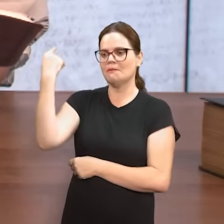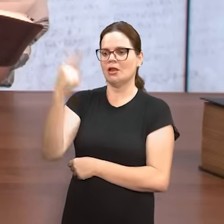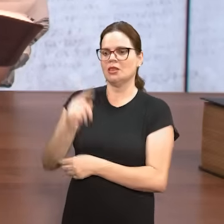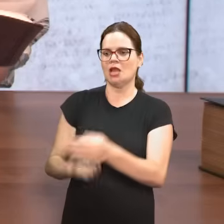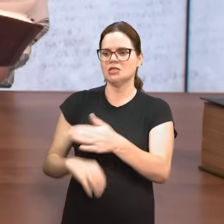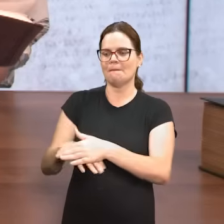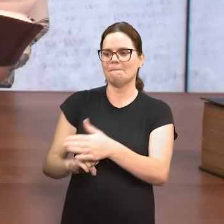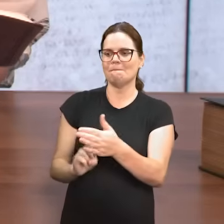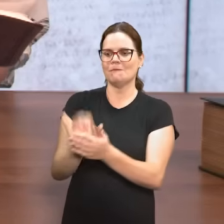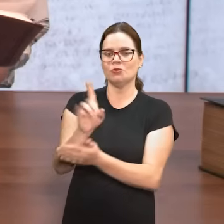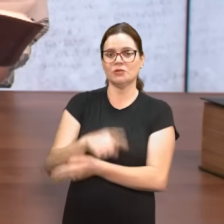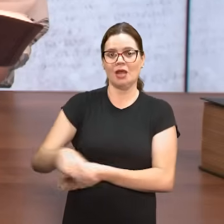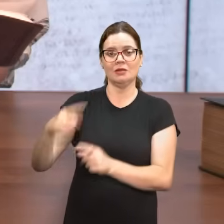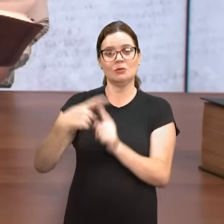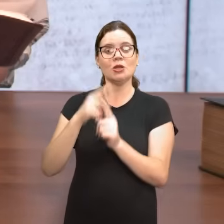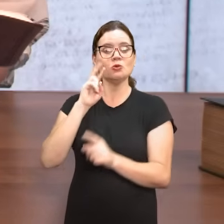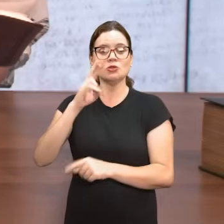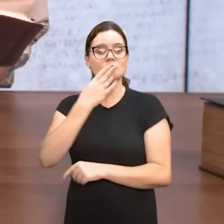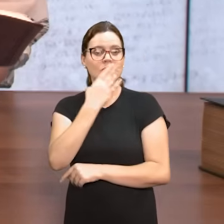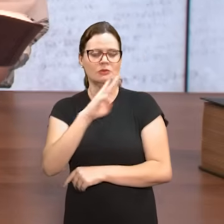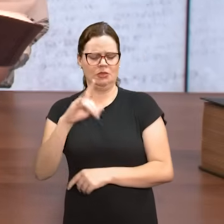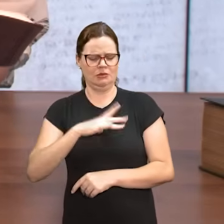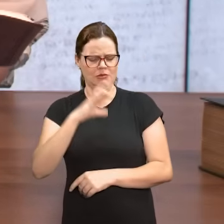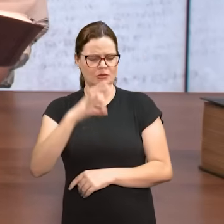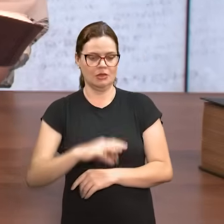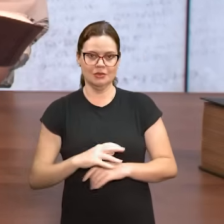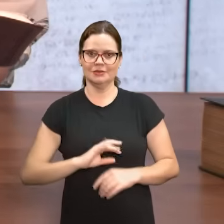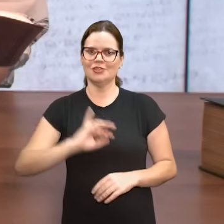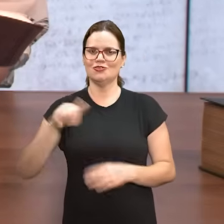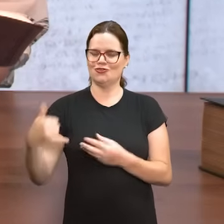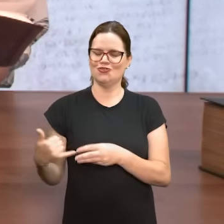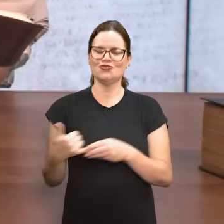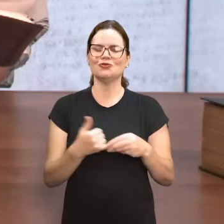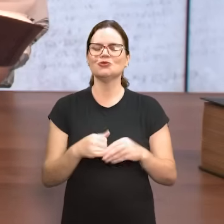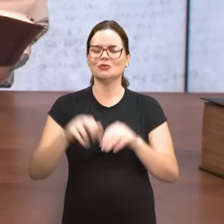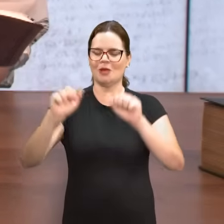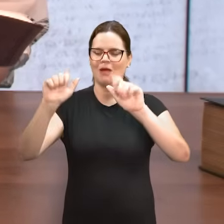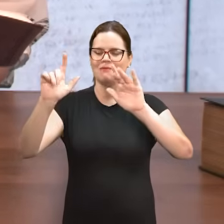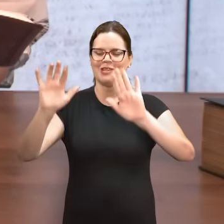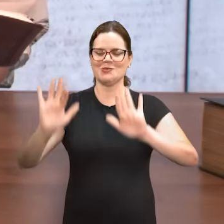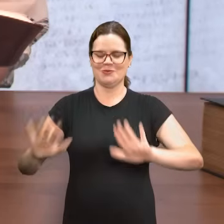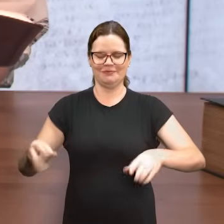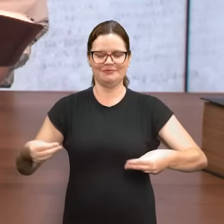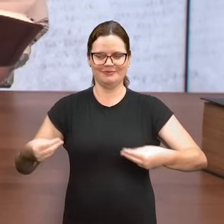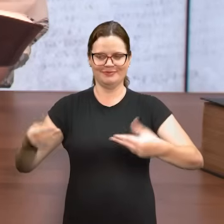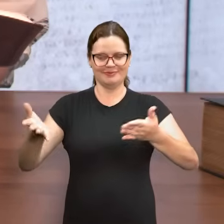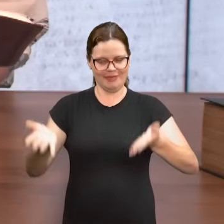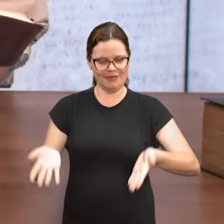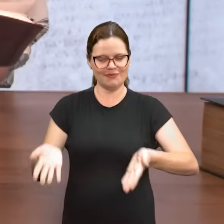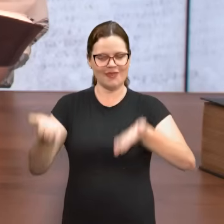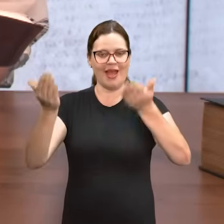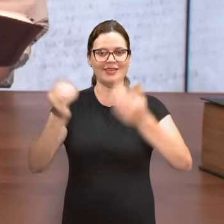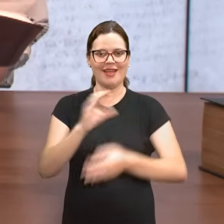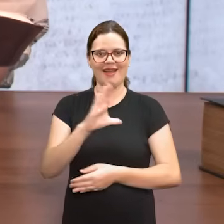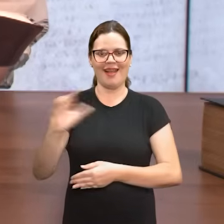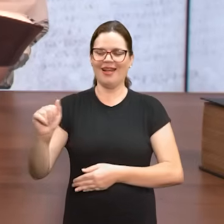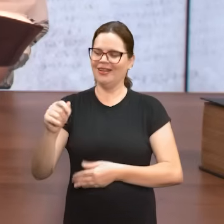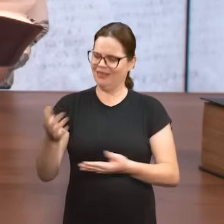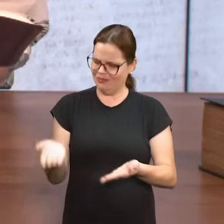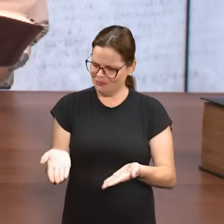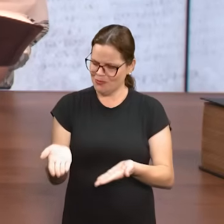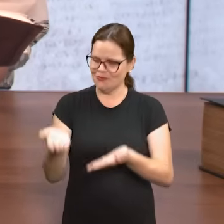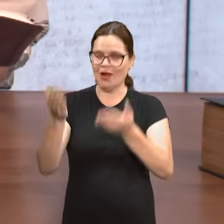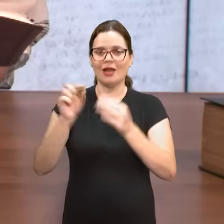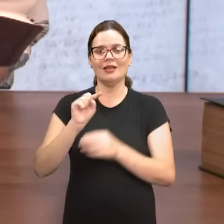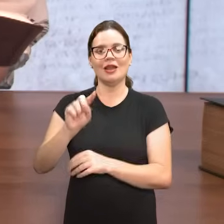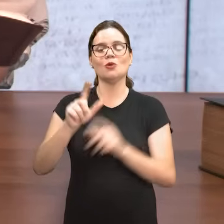Senhor disse. E Josué o abençoou e deu a Calebe, filho de Jefoné, Hebrom em